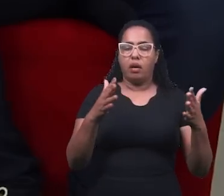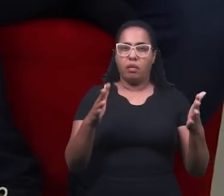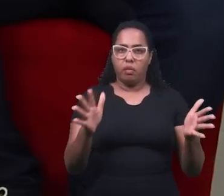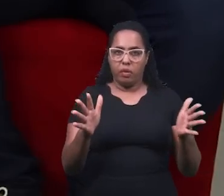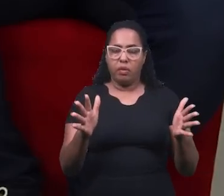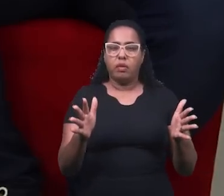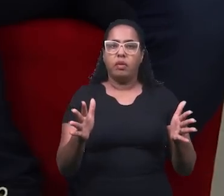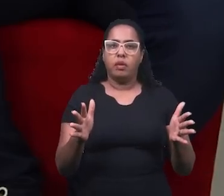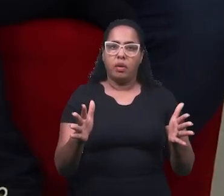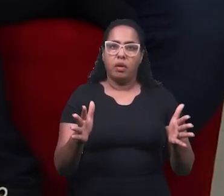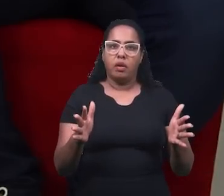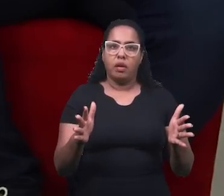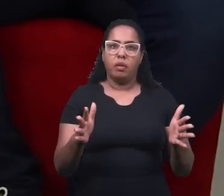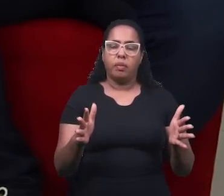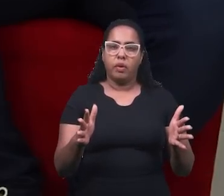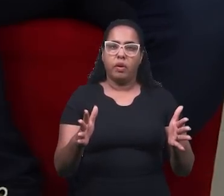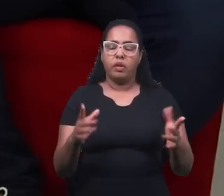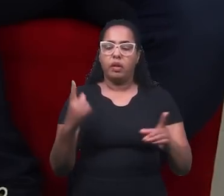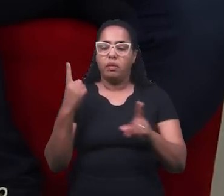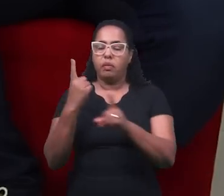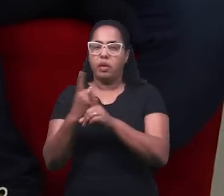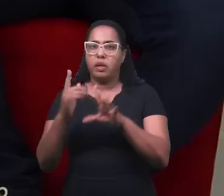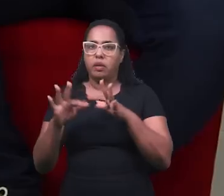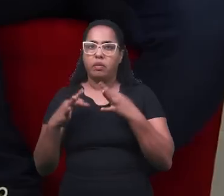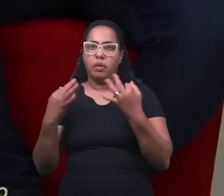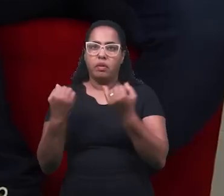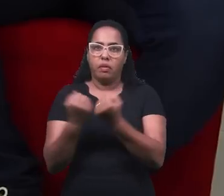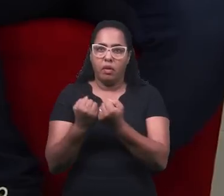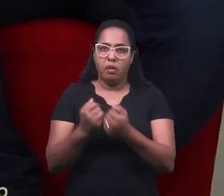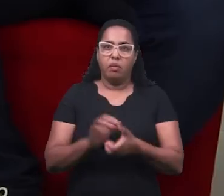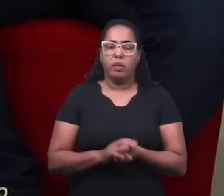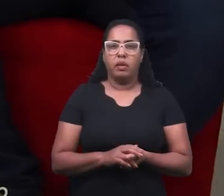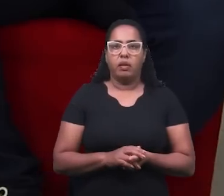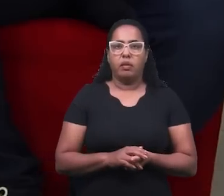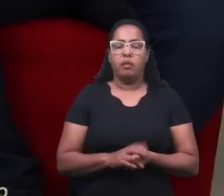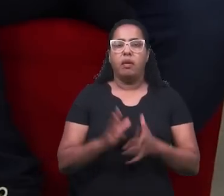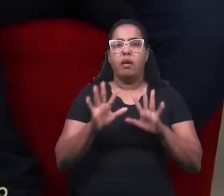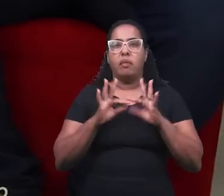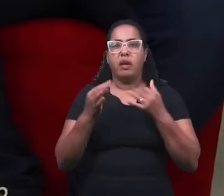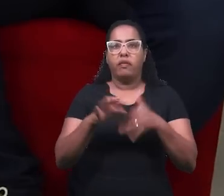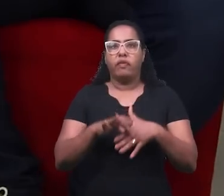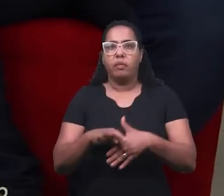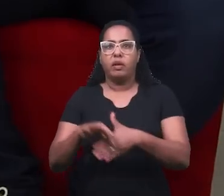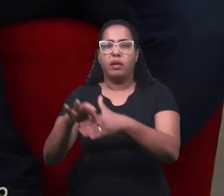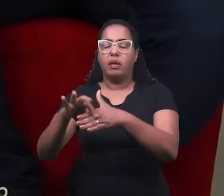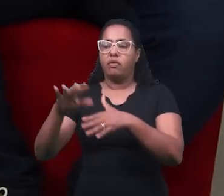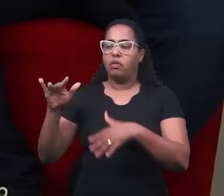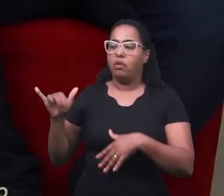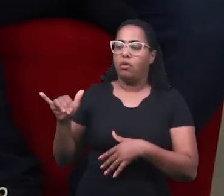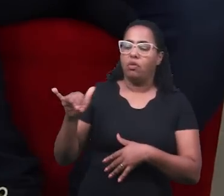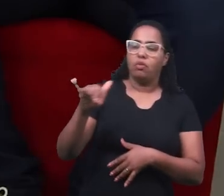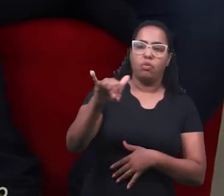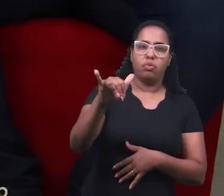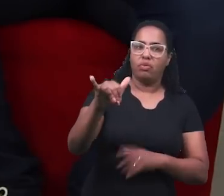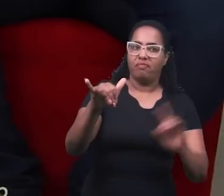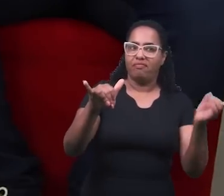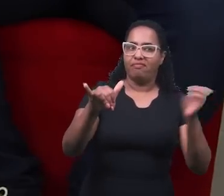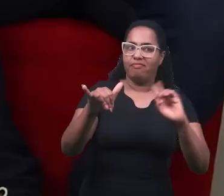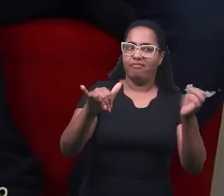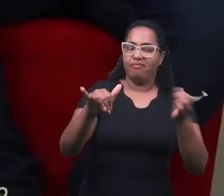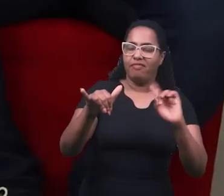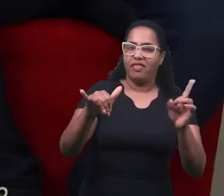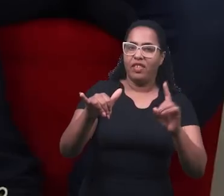minha família nos encontrou lá. Eu costumo dizer para eles que quem levou minha família para lá não foi o avião, foi as mãos do